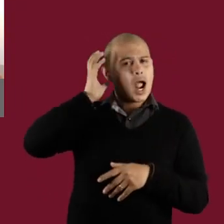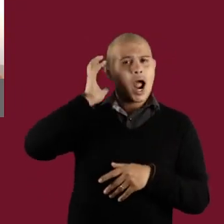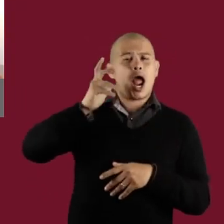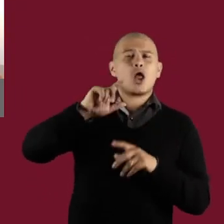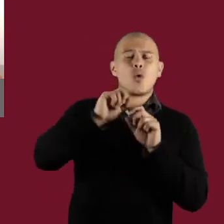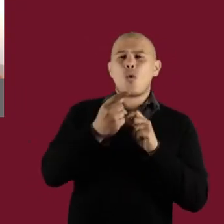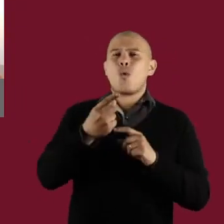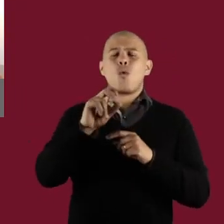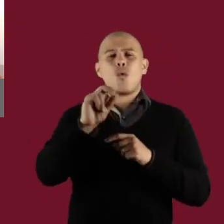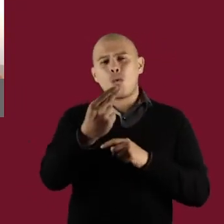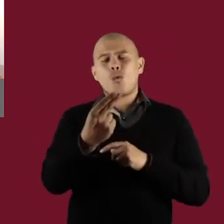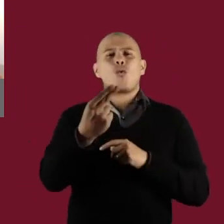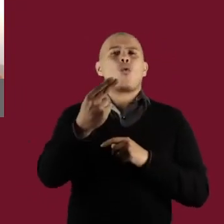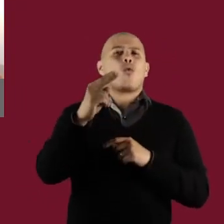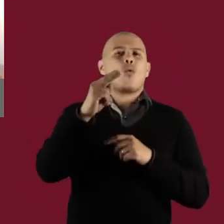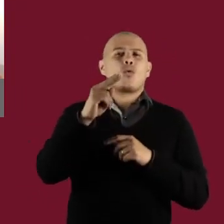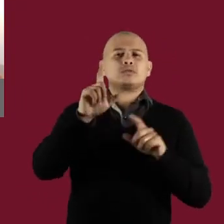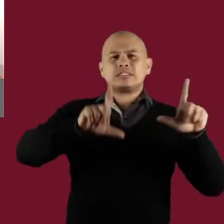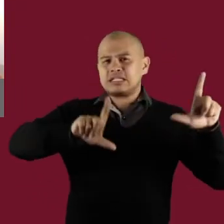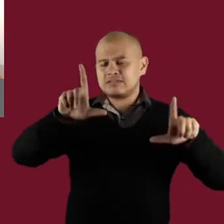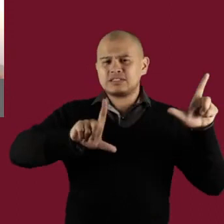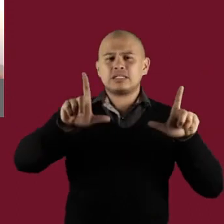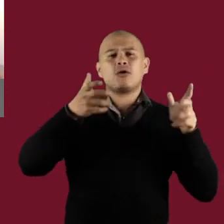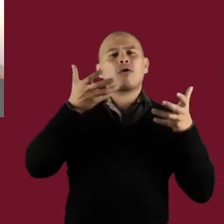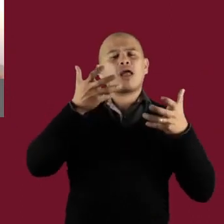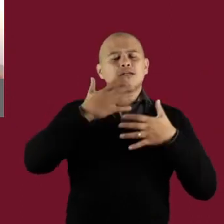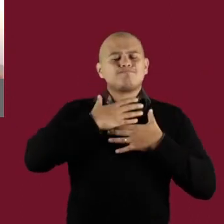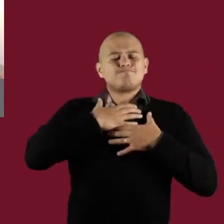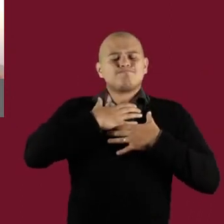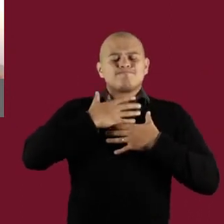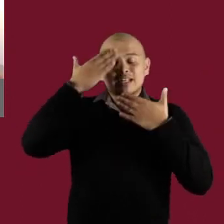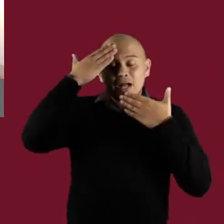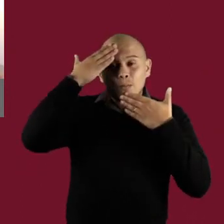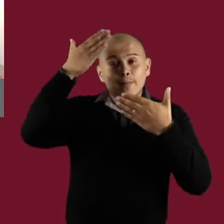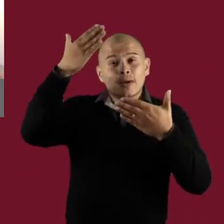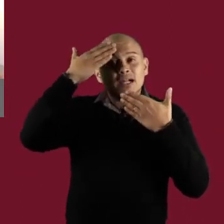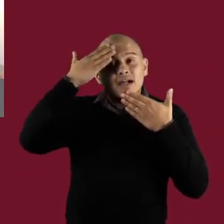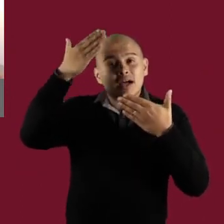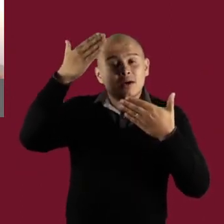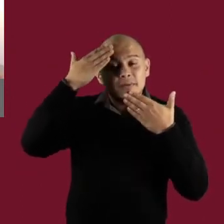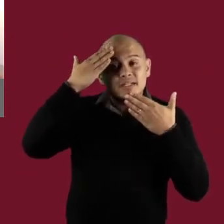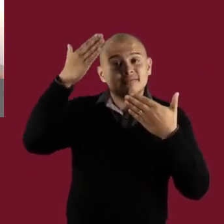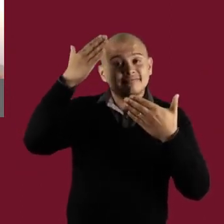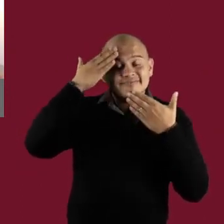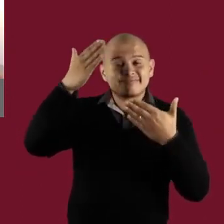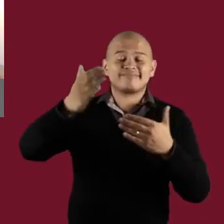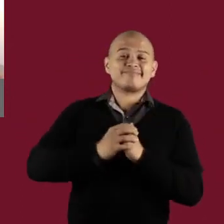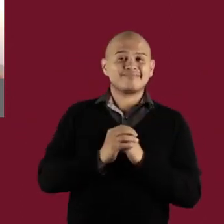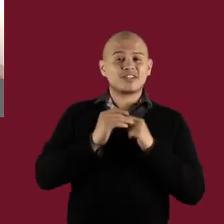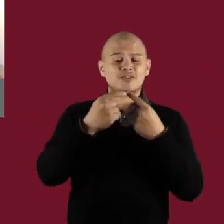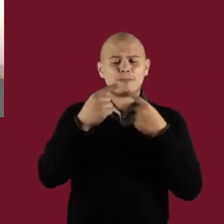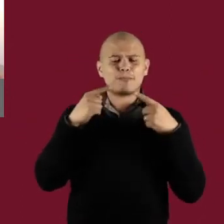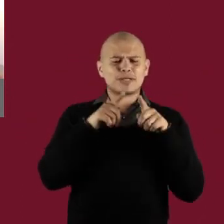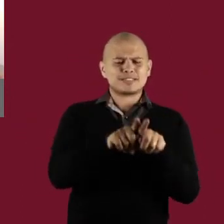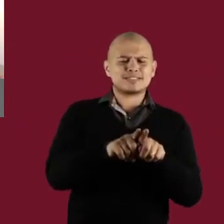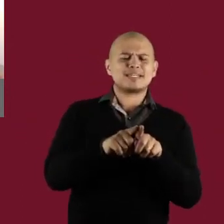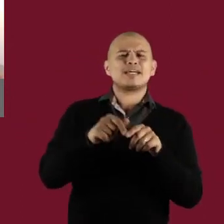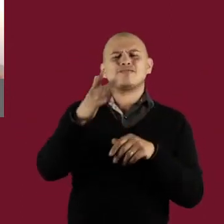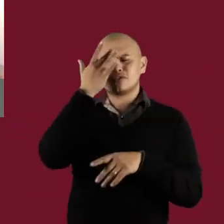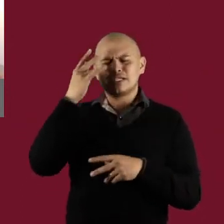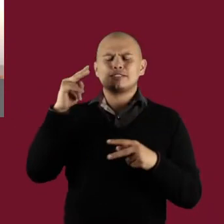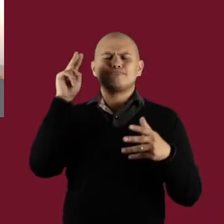local. Enfim, nós agradecemos essa grande ponte de amizade com os parceiros, com os usuários, e estamos